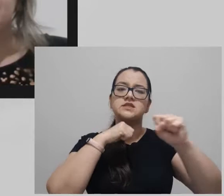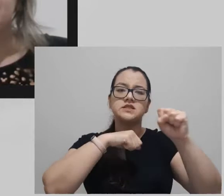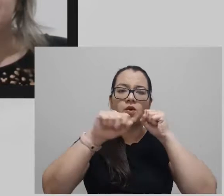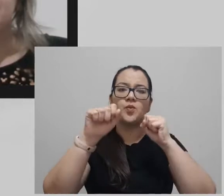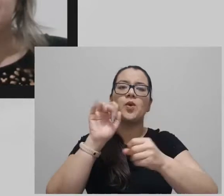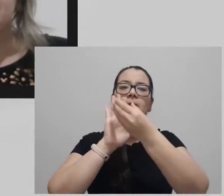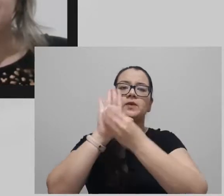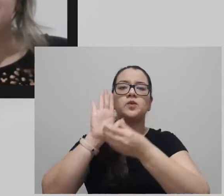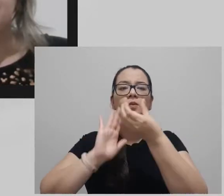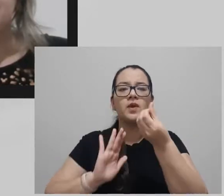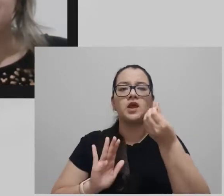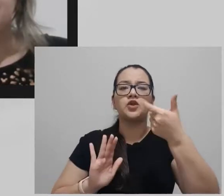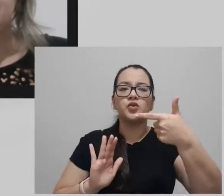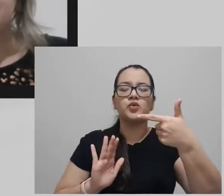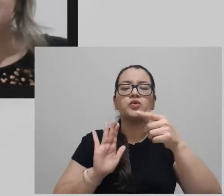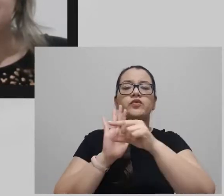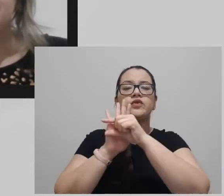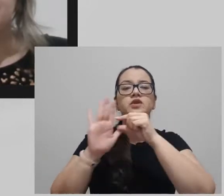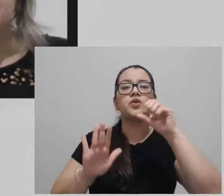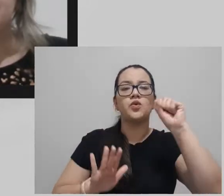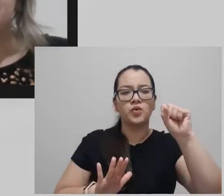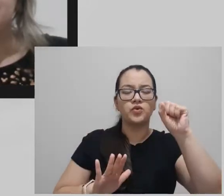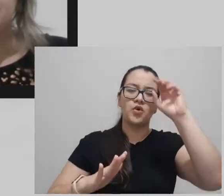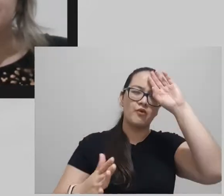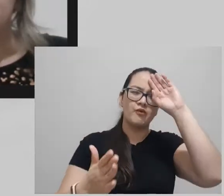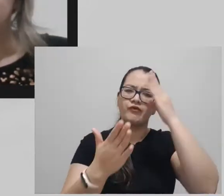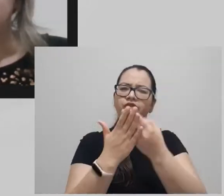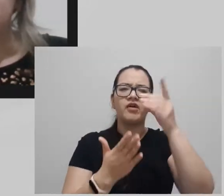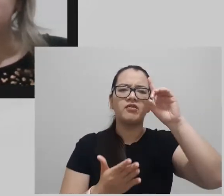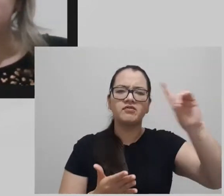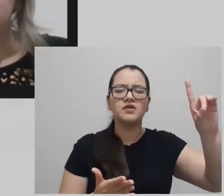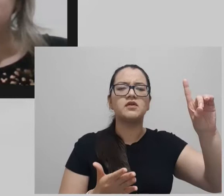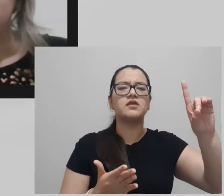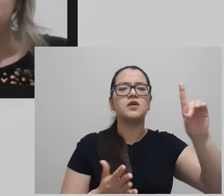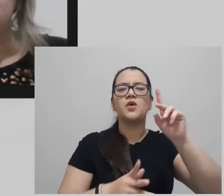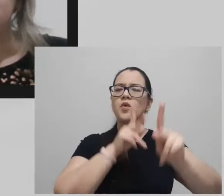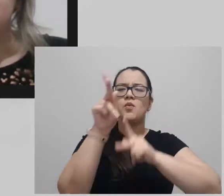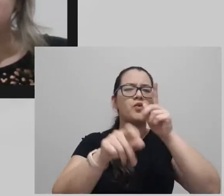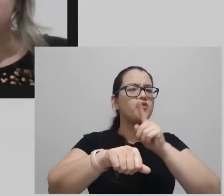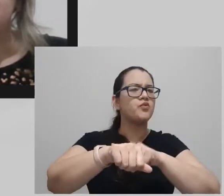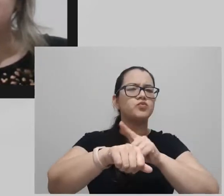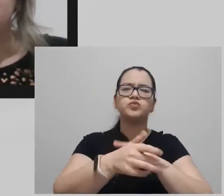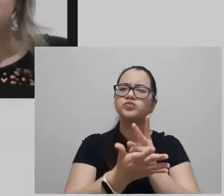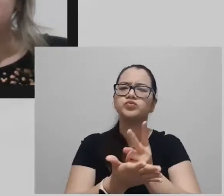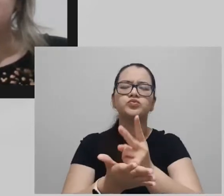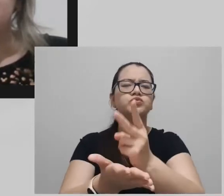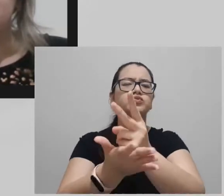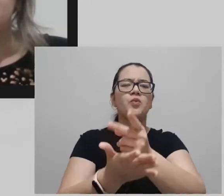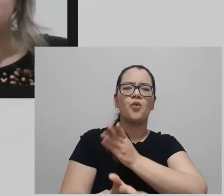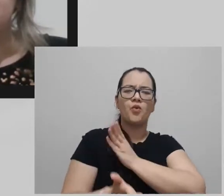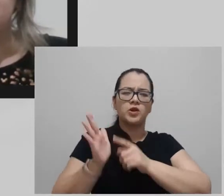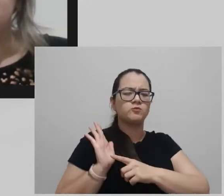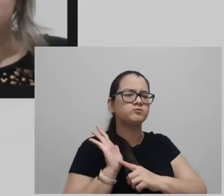62, versículo 8. Confiai nele, ó povo, em todo o tempo, derramai perante ele o vosso